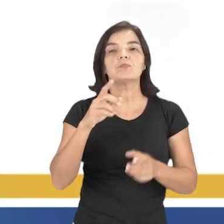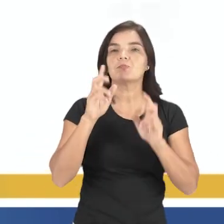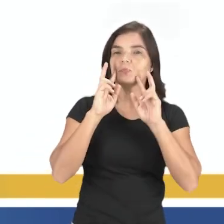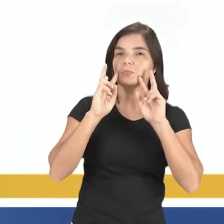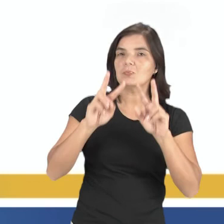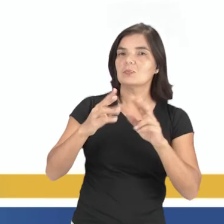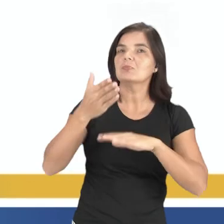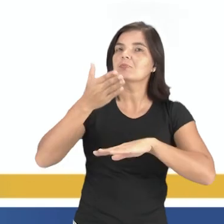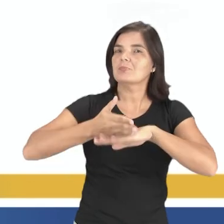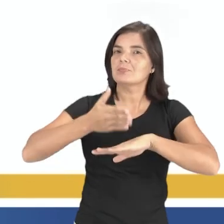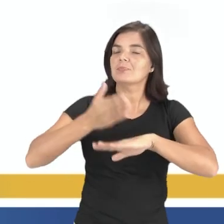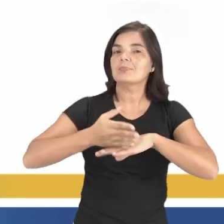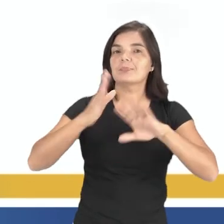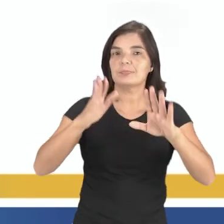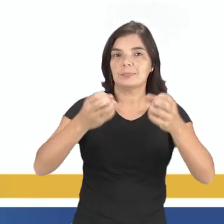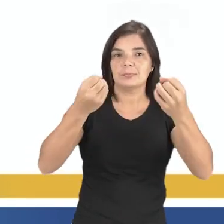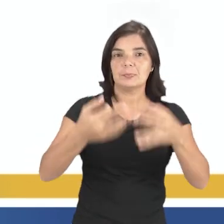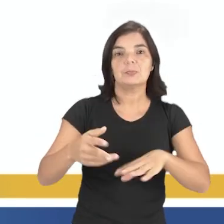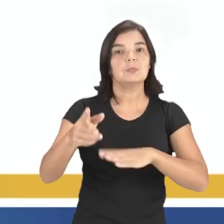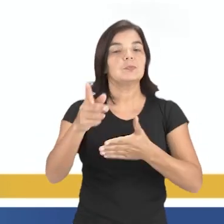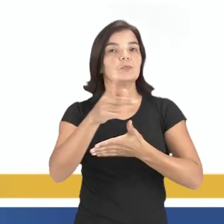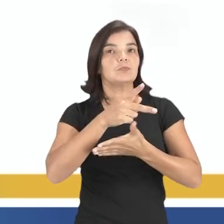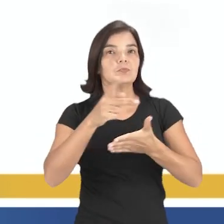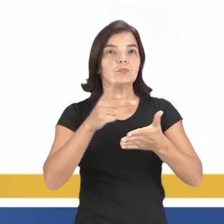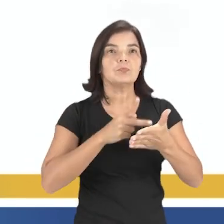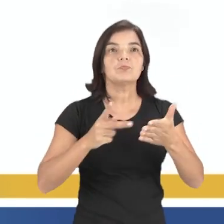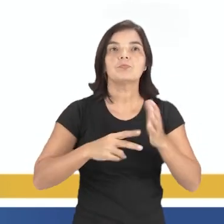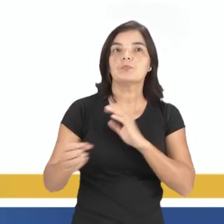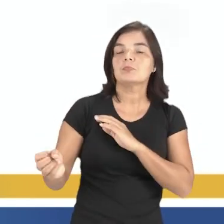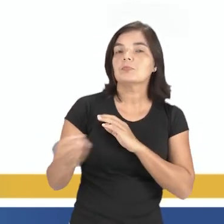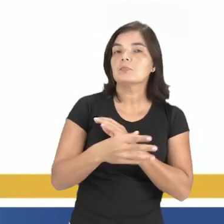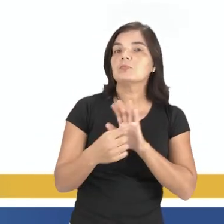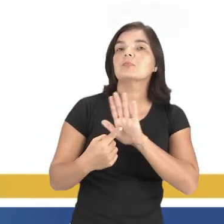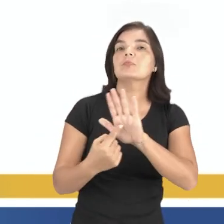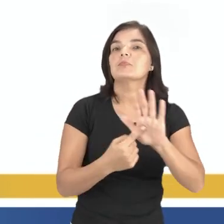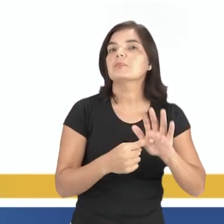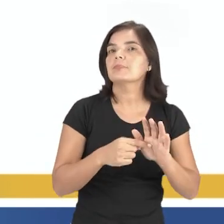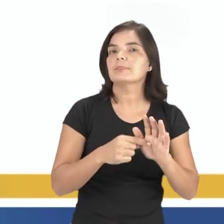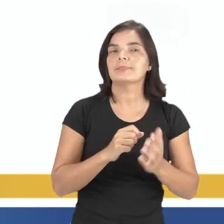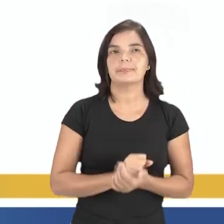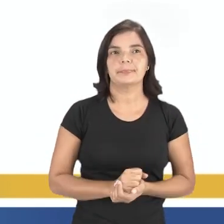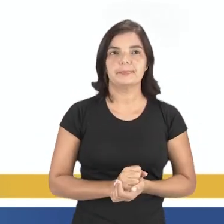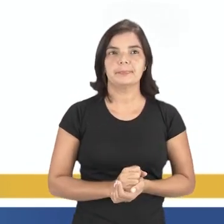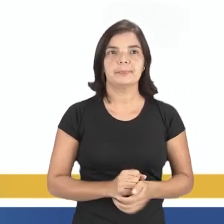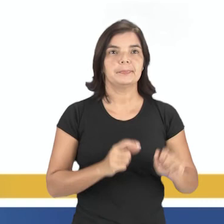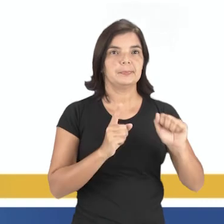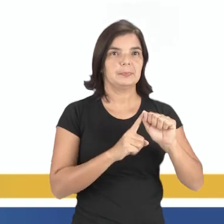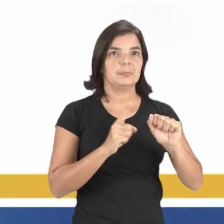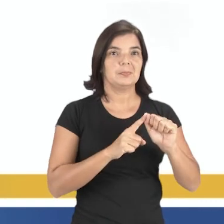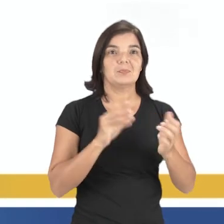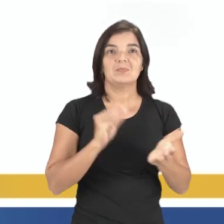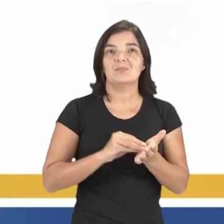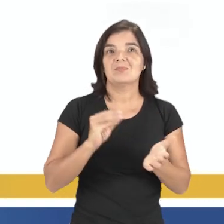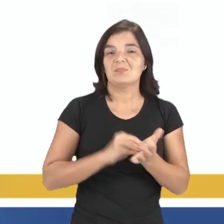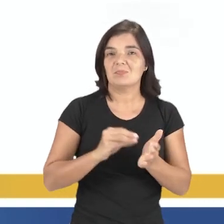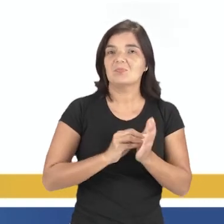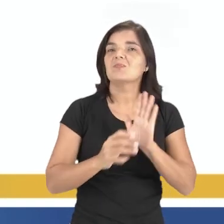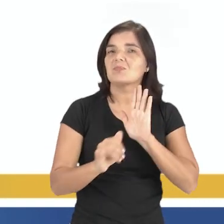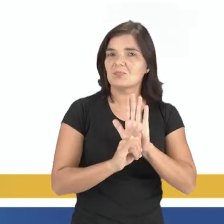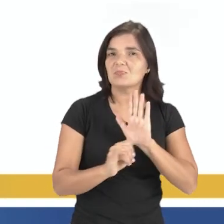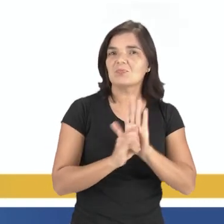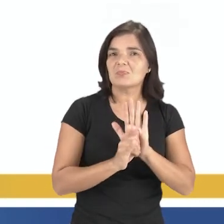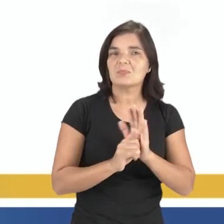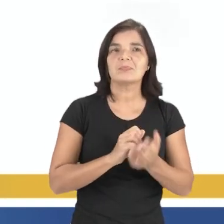olhar contemporâneo, como eu falei para vocês. Nesse poema, essa nova dimensão revela, gente. Vamos lá na letra A. Ausência de